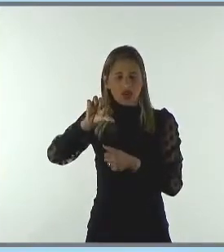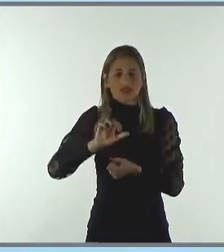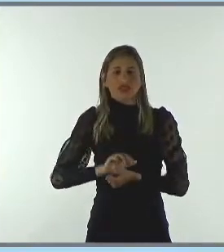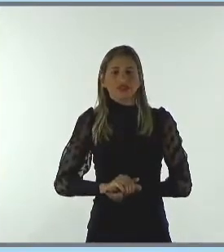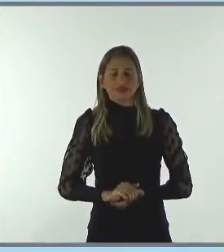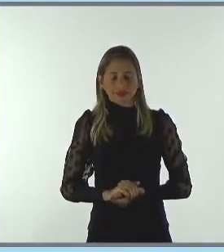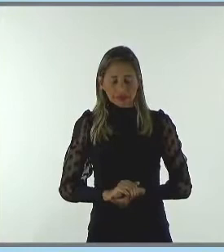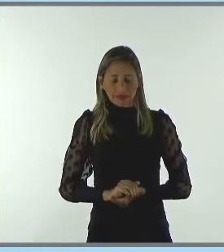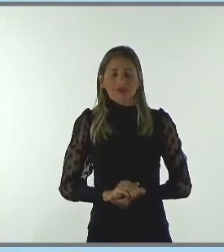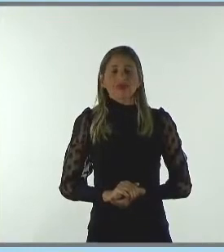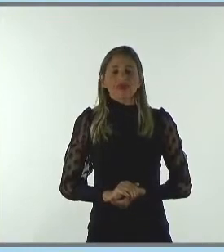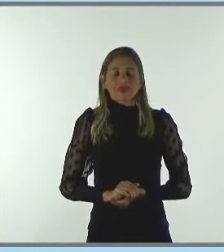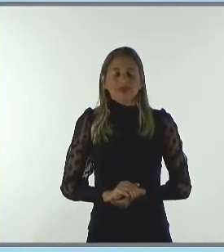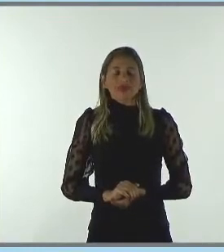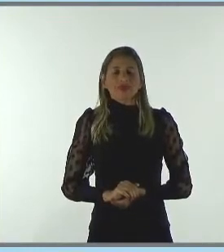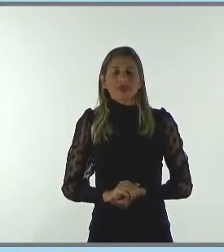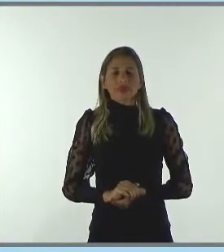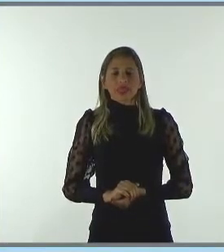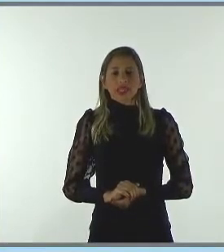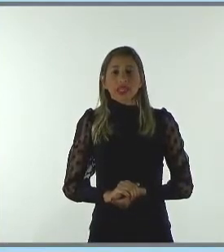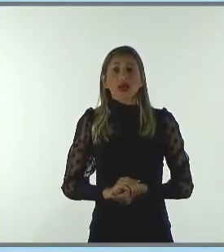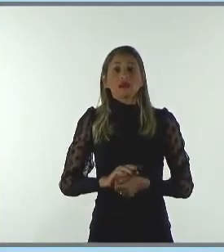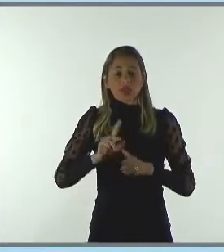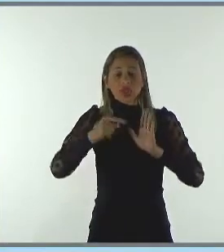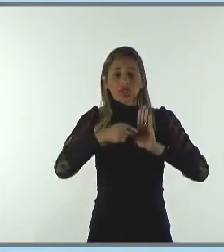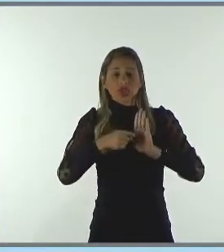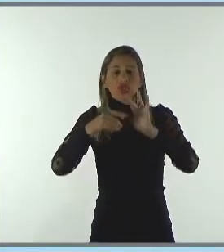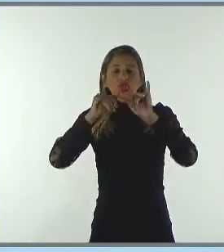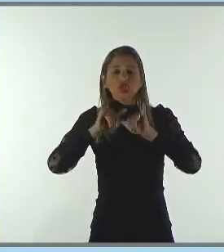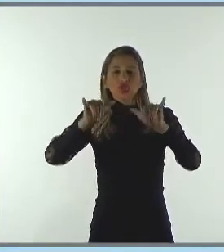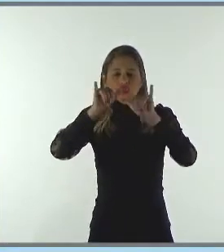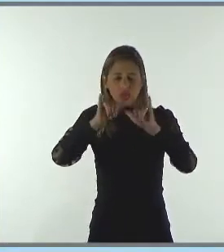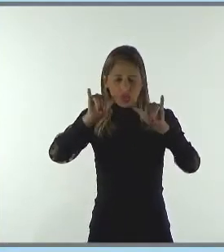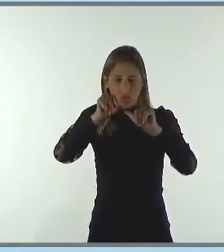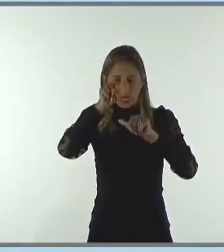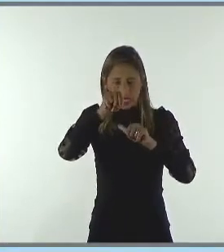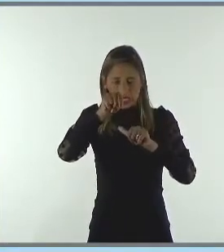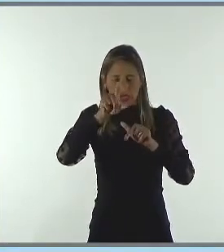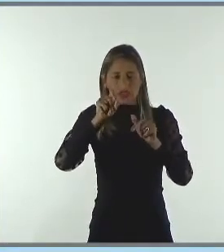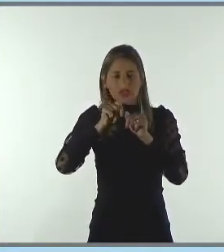editora que divulgou